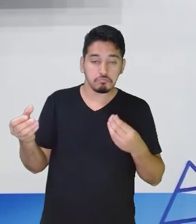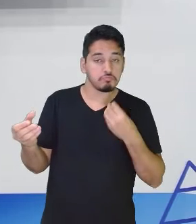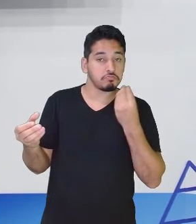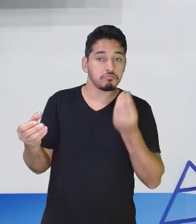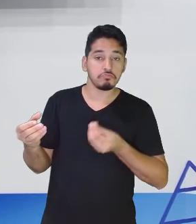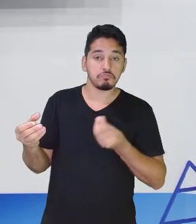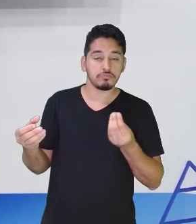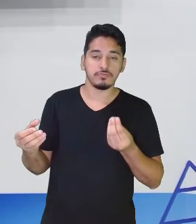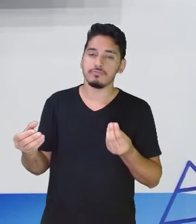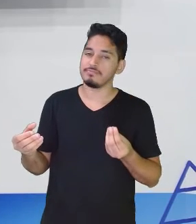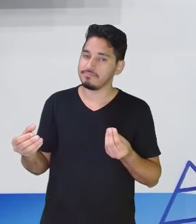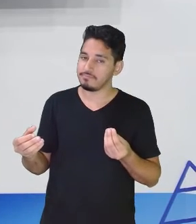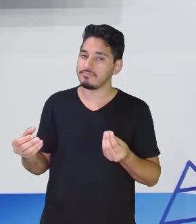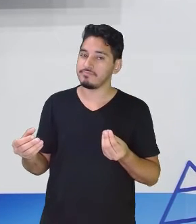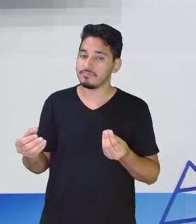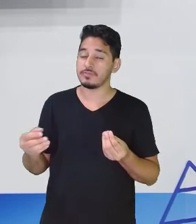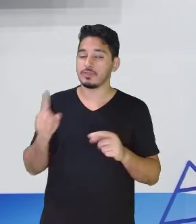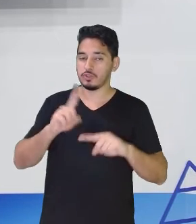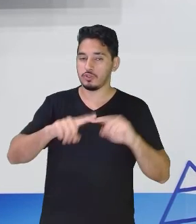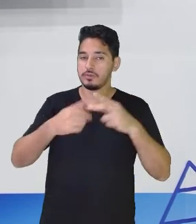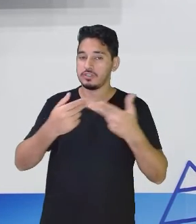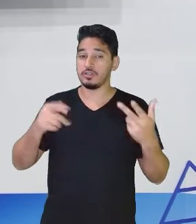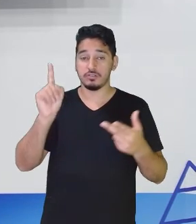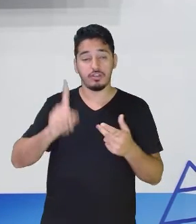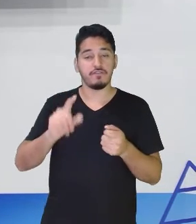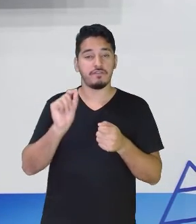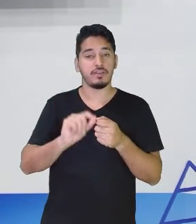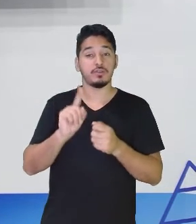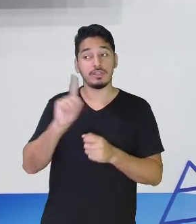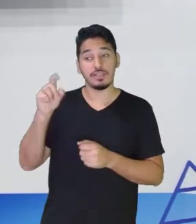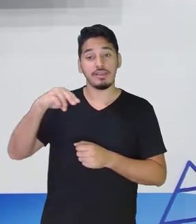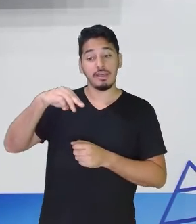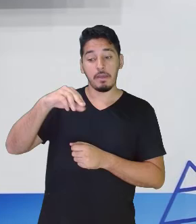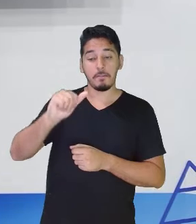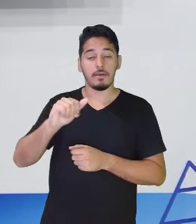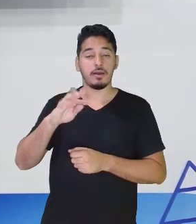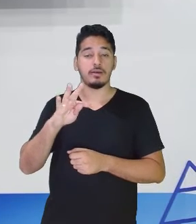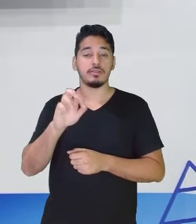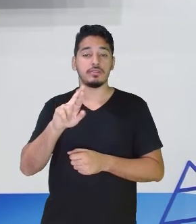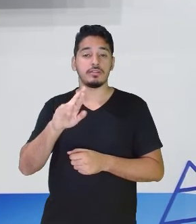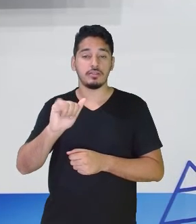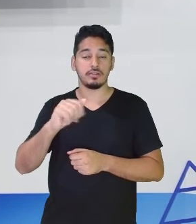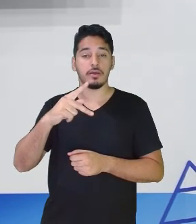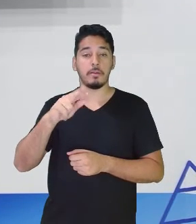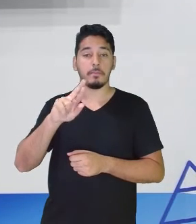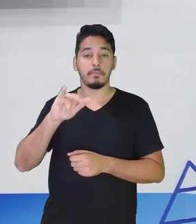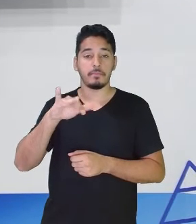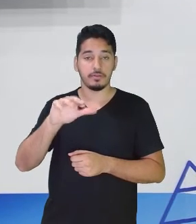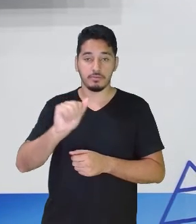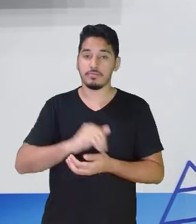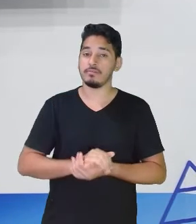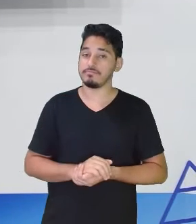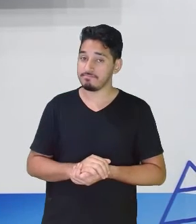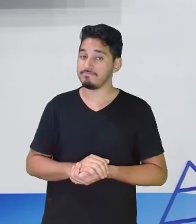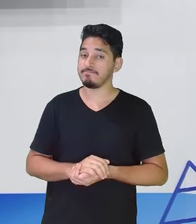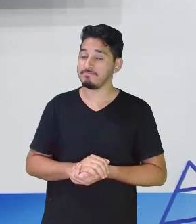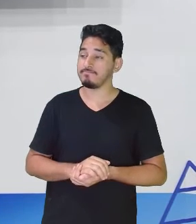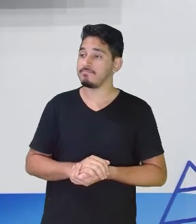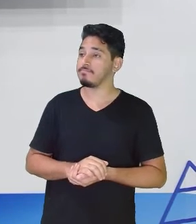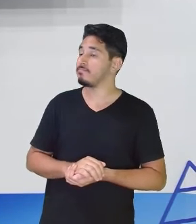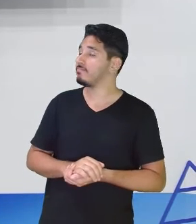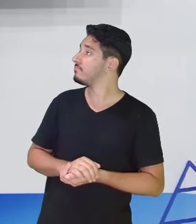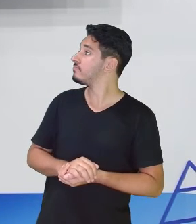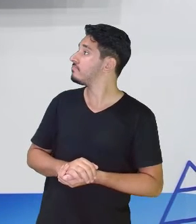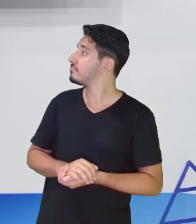as coisas, são feitos de matéria-prima. E a matéria-prima é o assunto da gente hoje em relação a